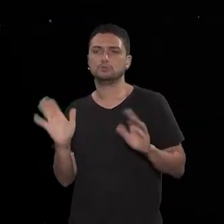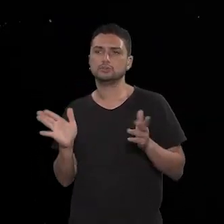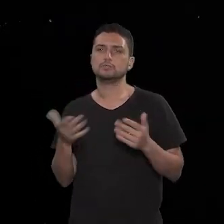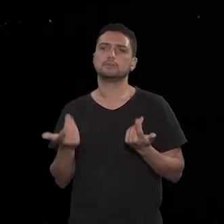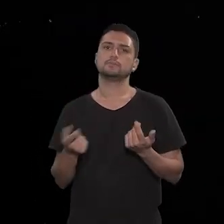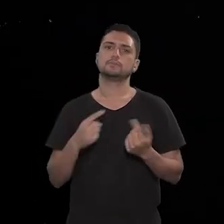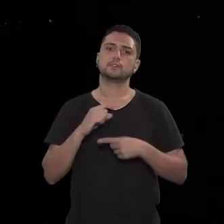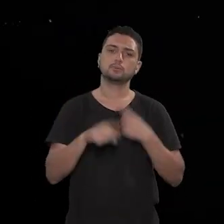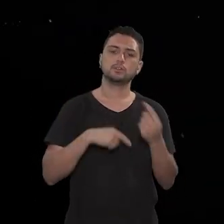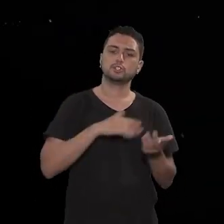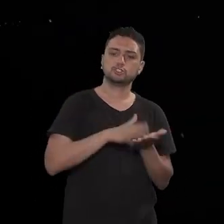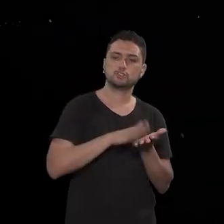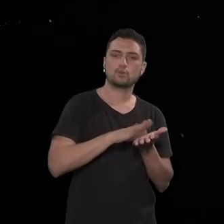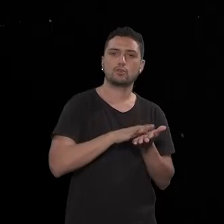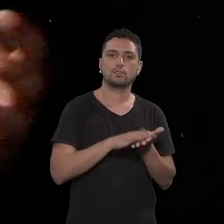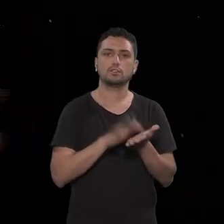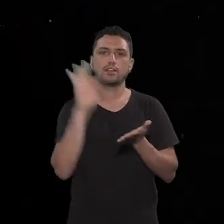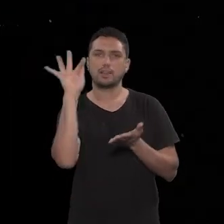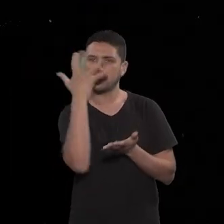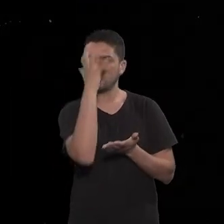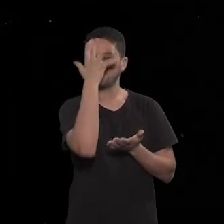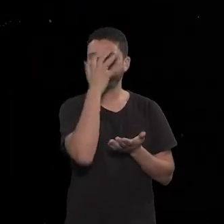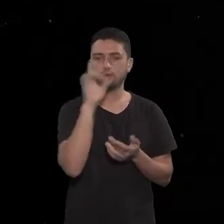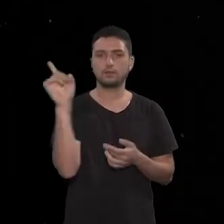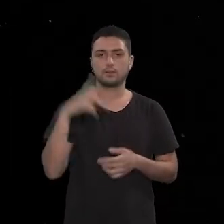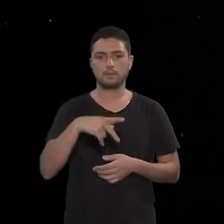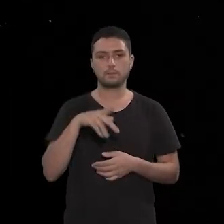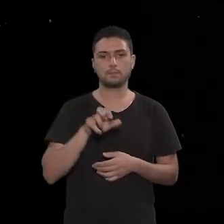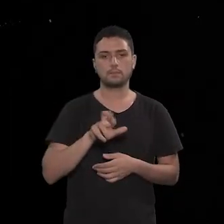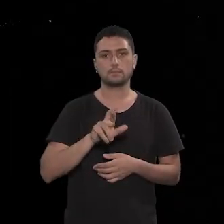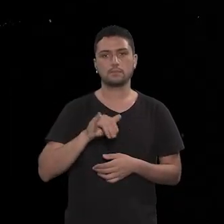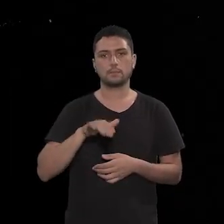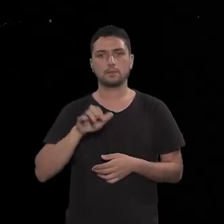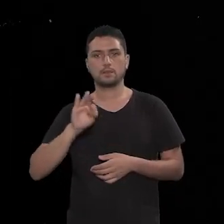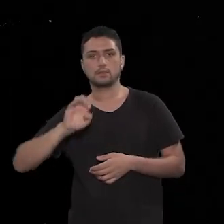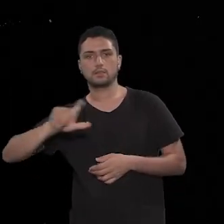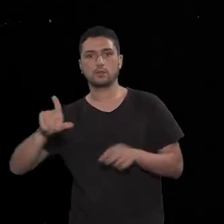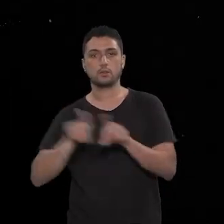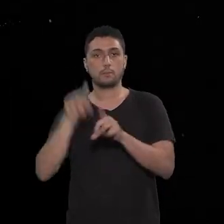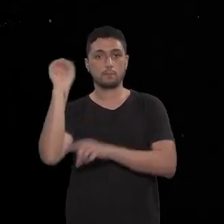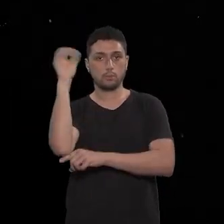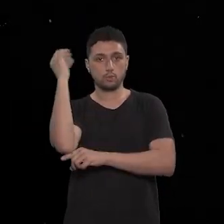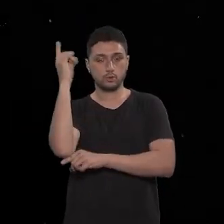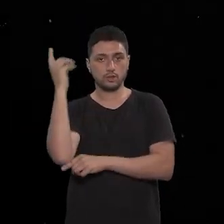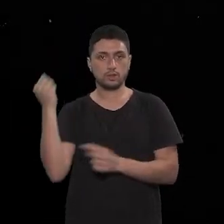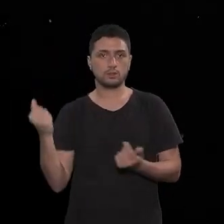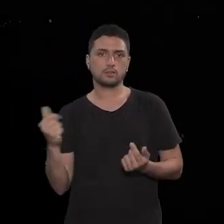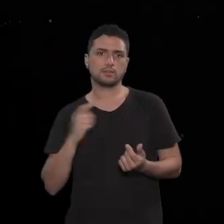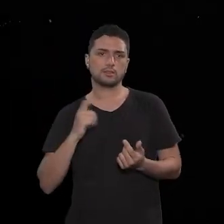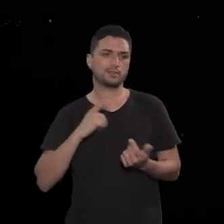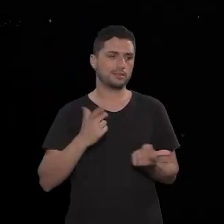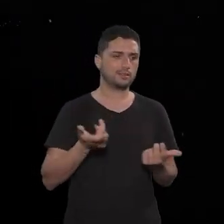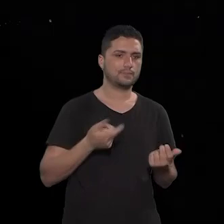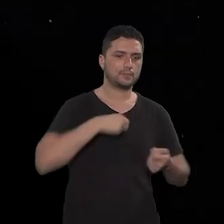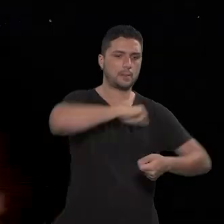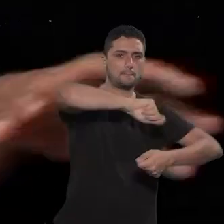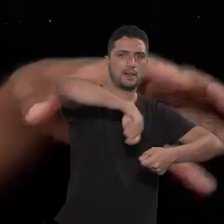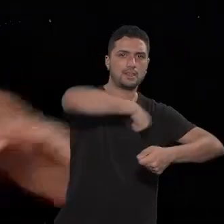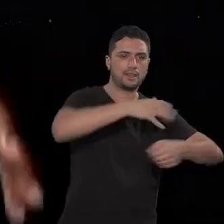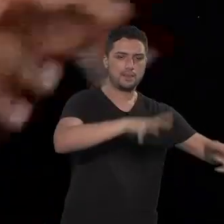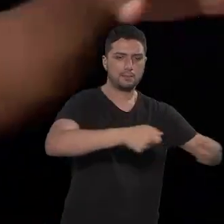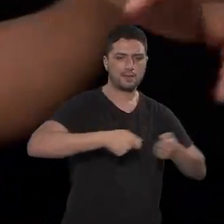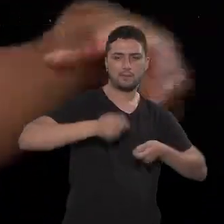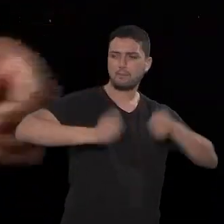idade, após desfile de escolas de sambas, na Perimetral, em Porto Alegre, pegava as